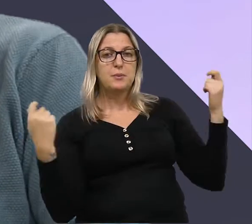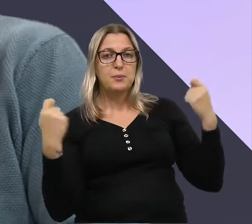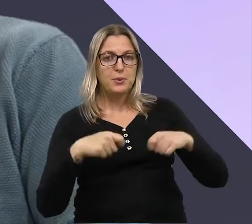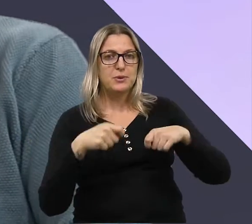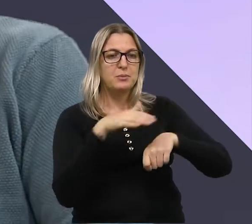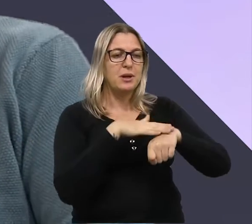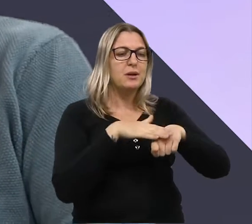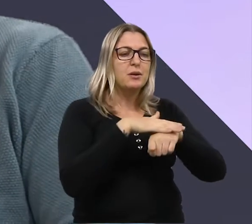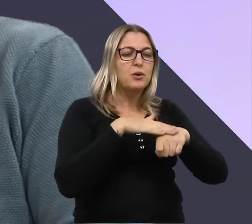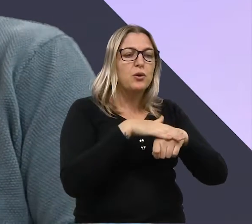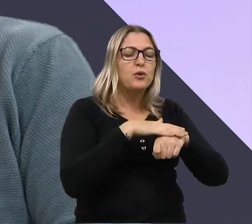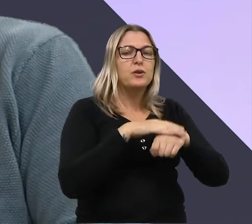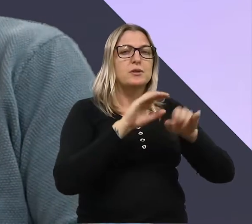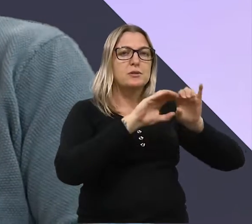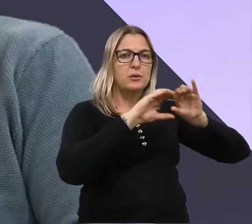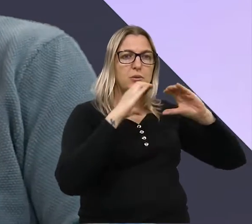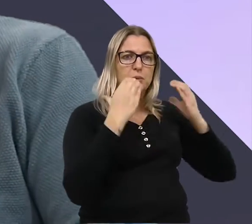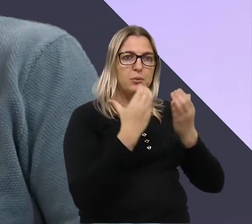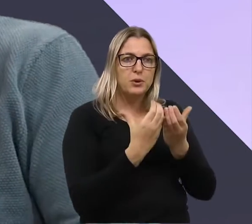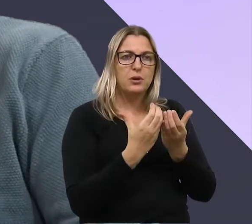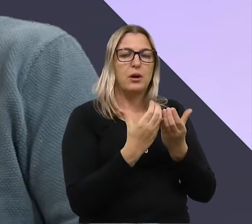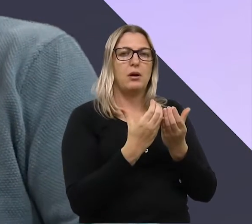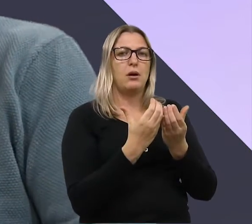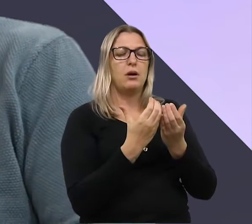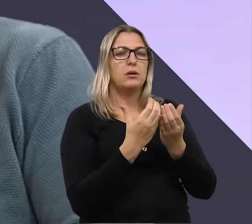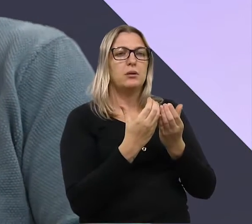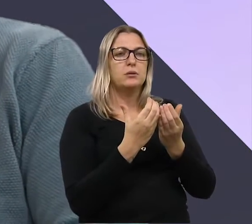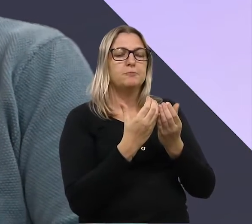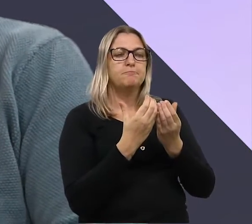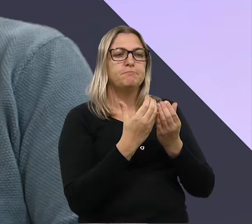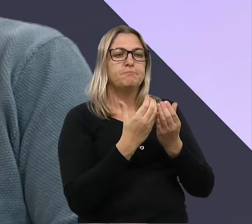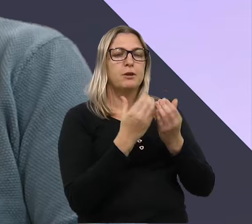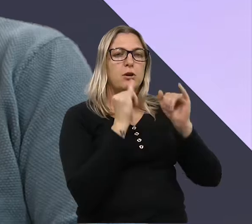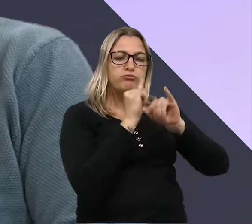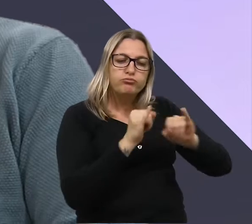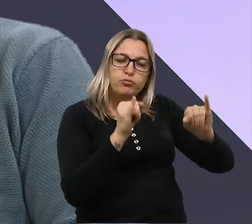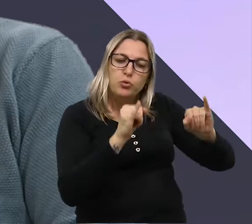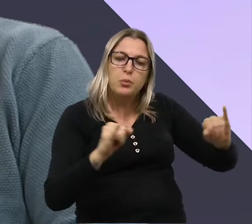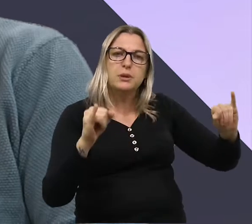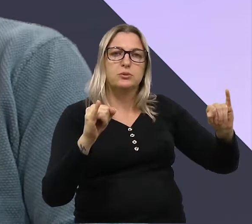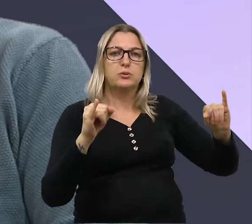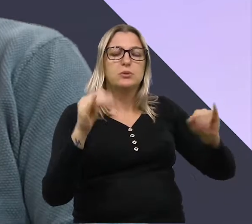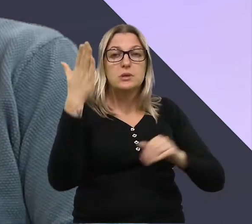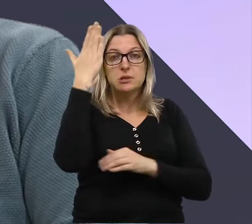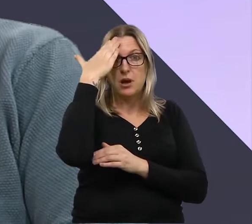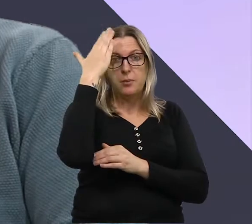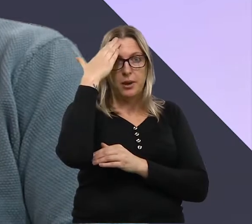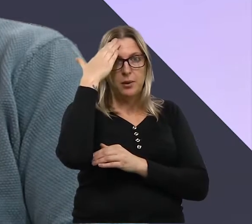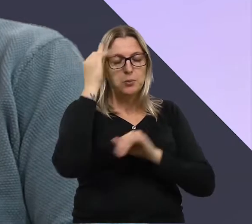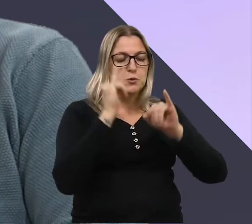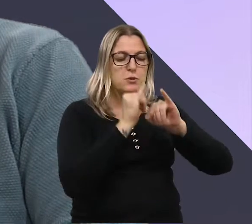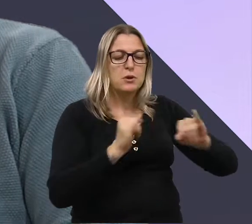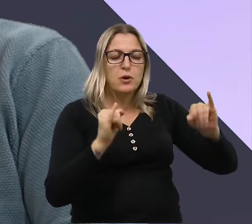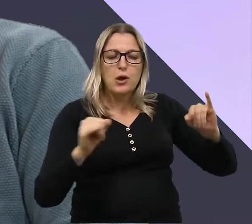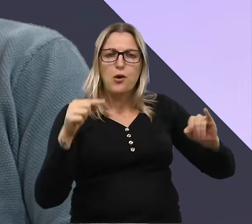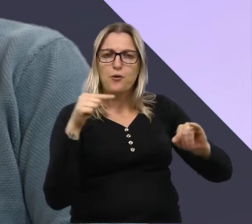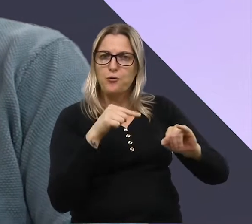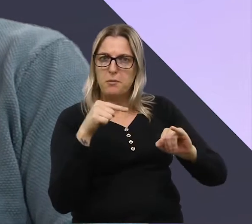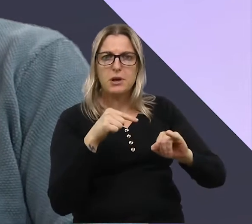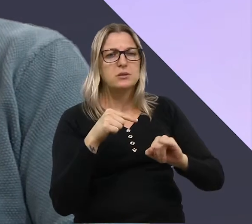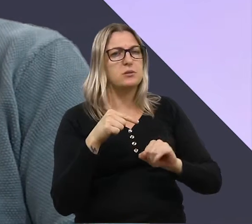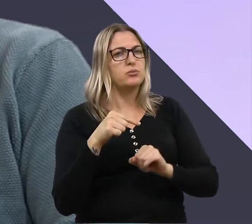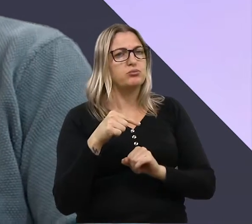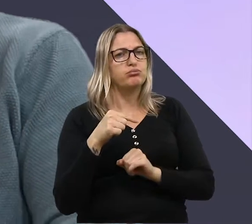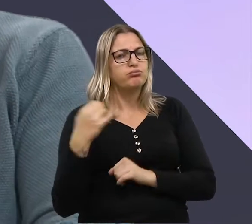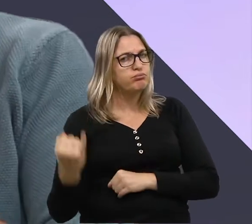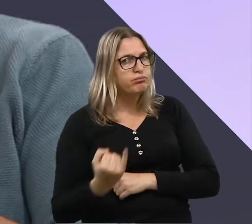possibilita e conversar com a nossa comunidade para levar as informações e a gente sabe que a informação hoje